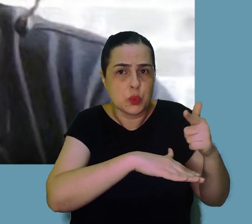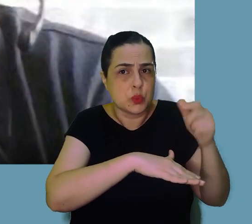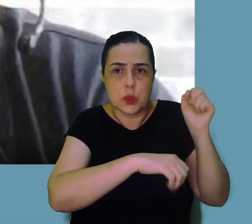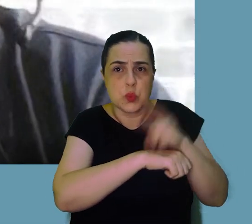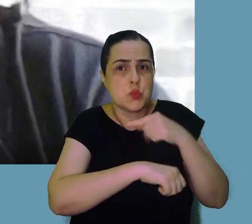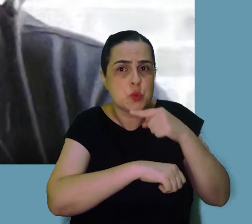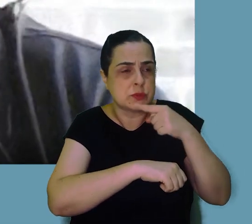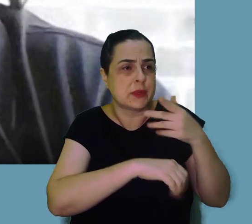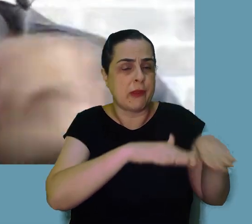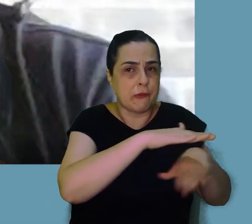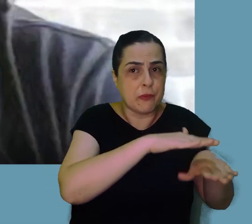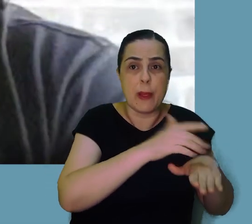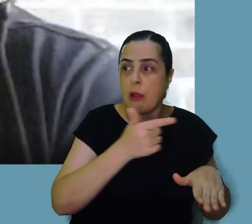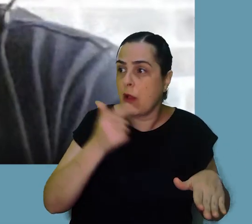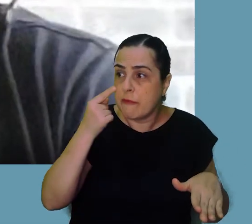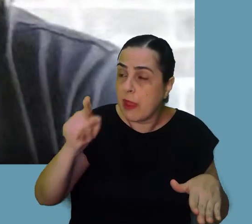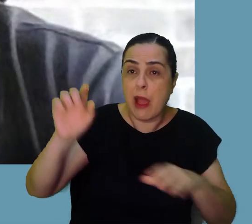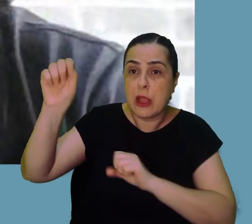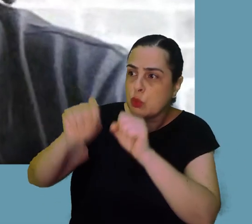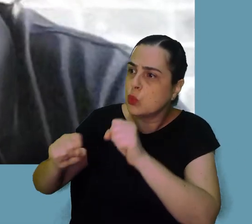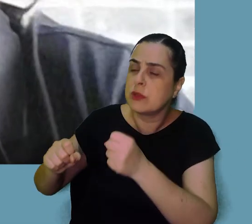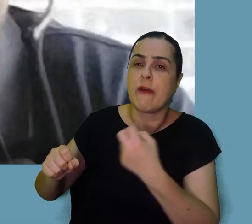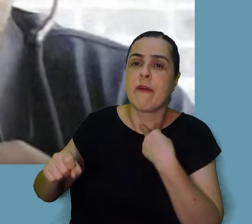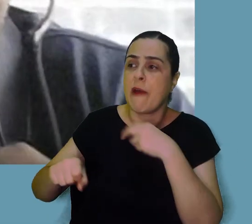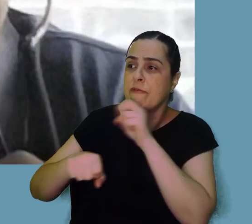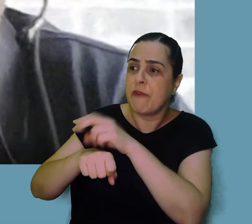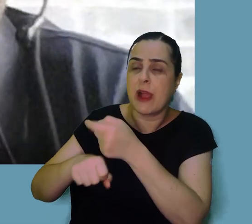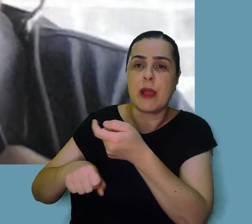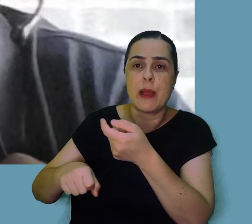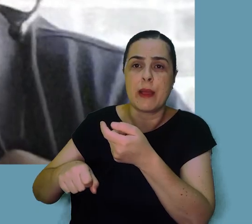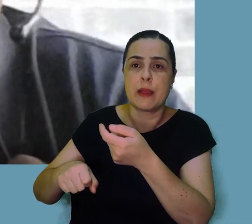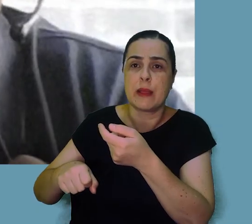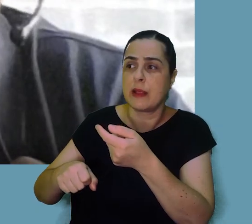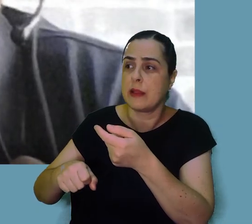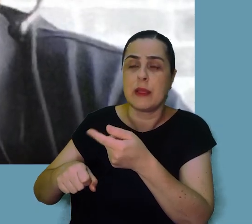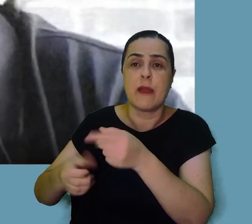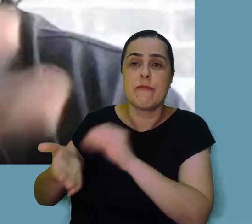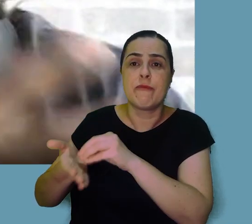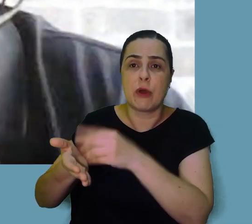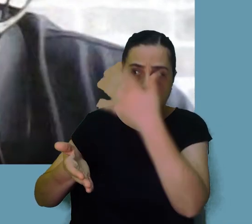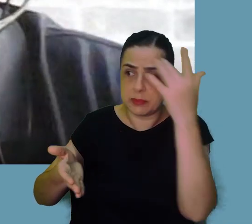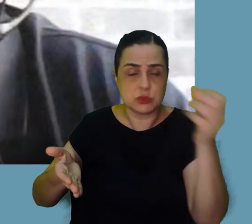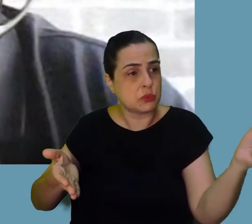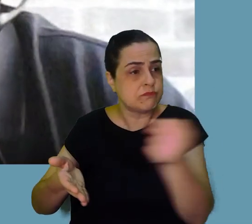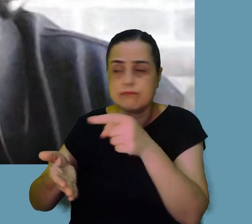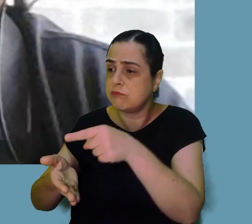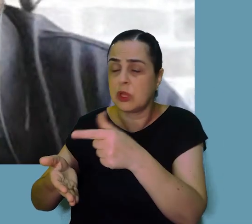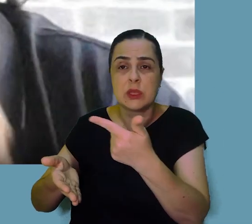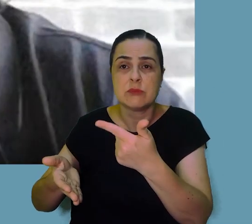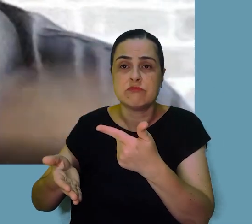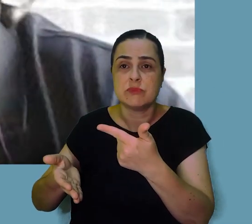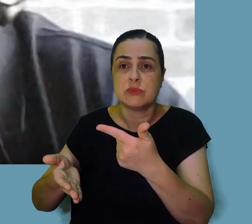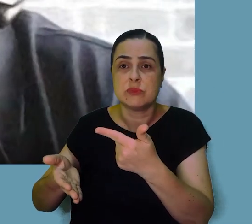grandes indústrias com muitas vagas sobrando e poucas pessoas qualificadas para ocupar essas vagas. Sobretudo em posições